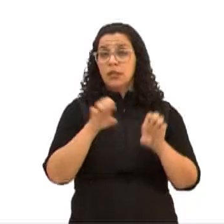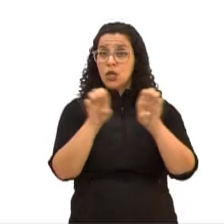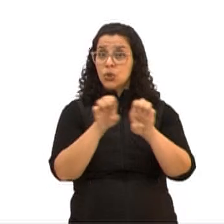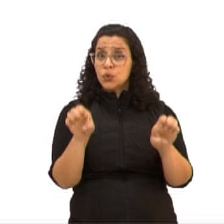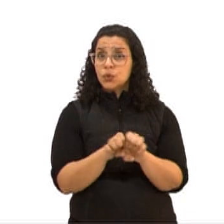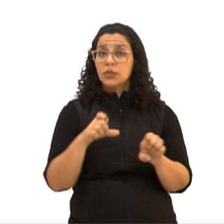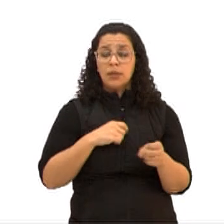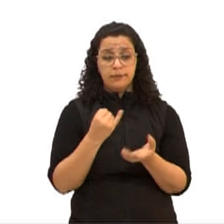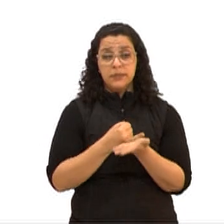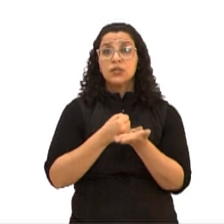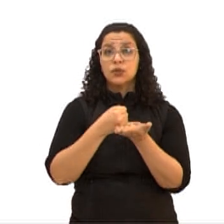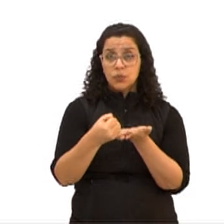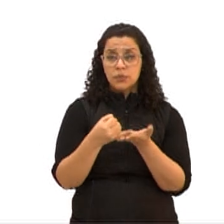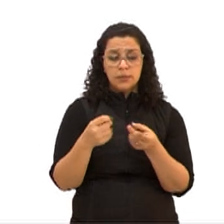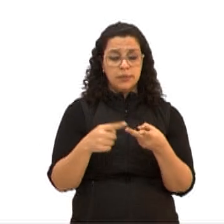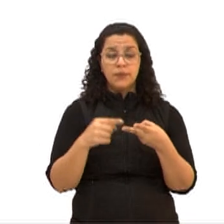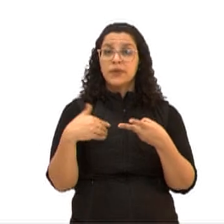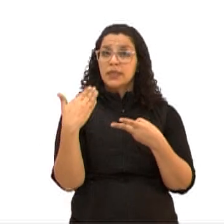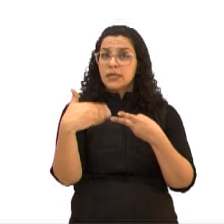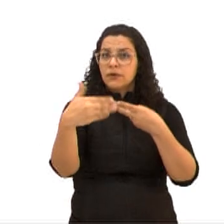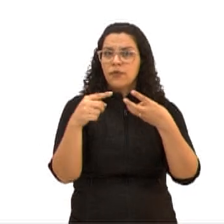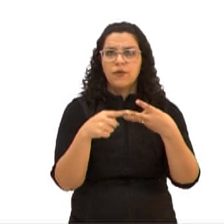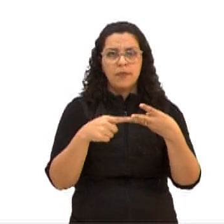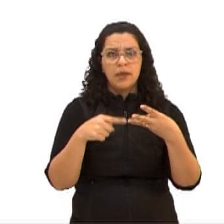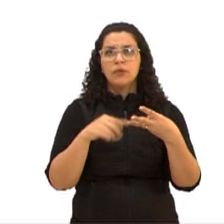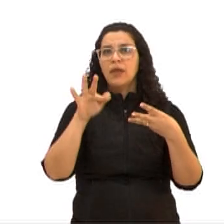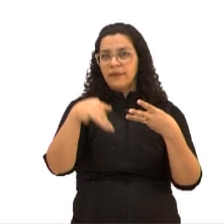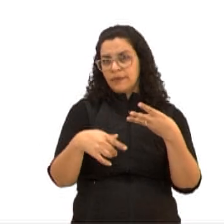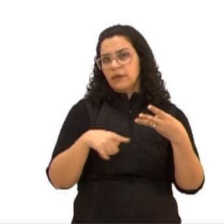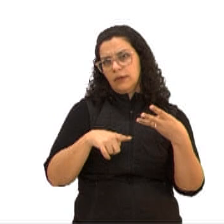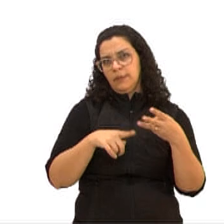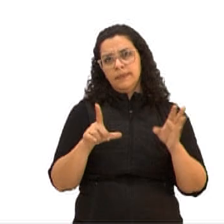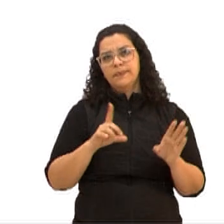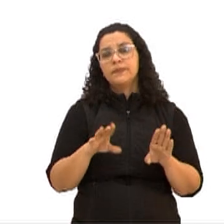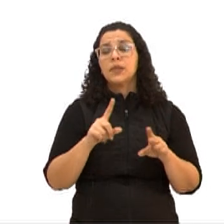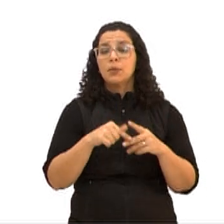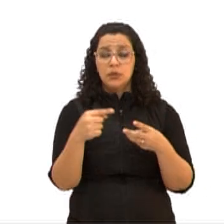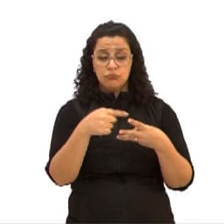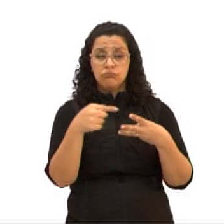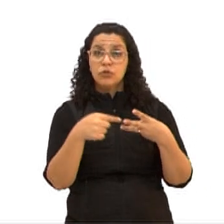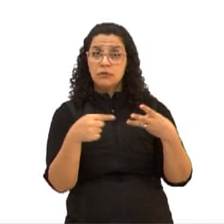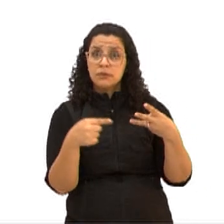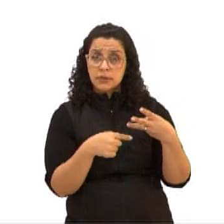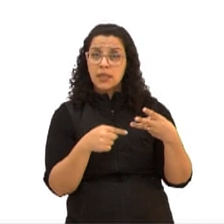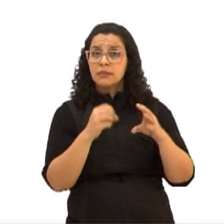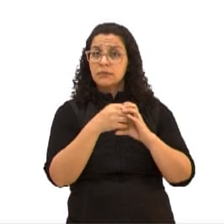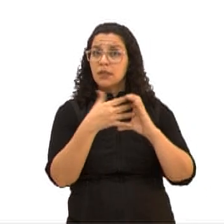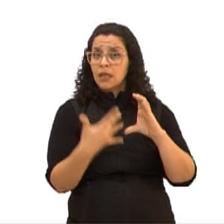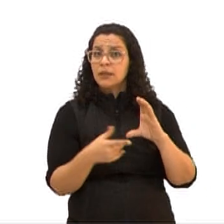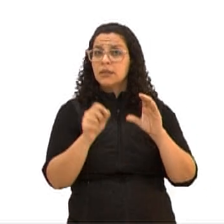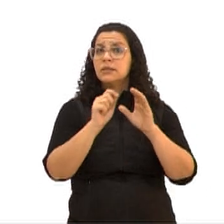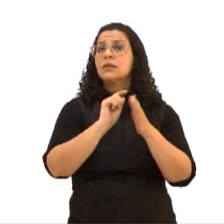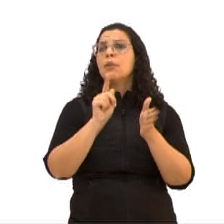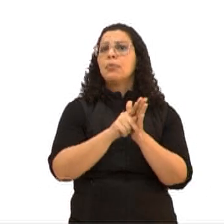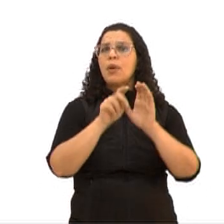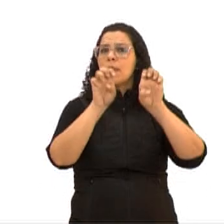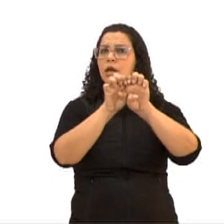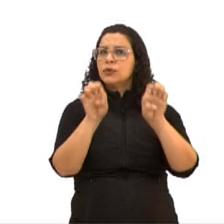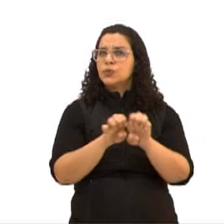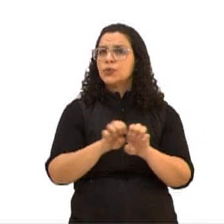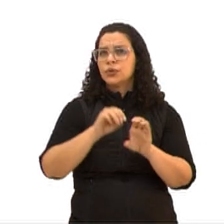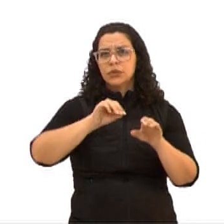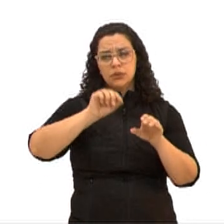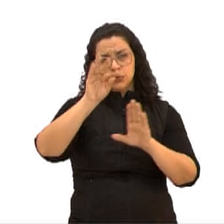em introdução, desenvolvimento e conclusão. Essa composição vocês já estão